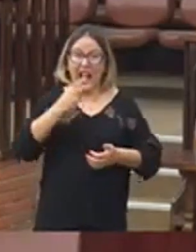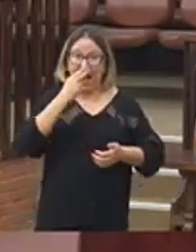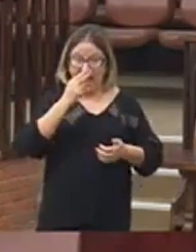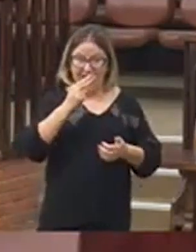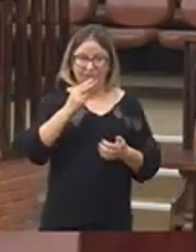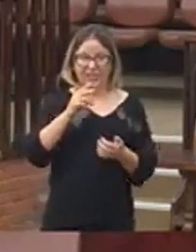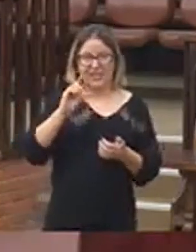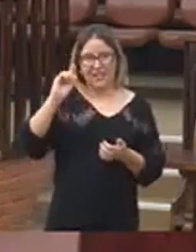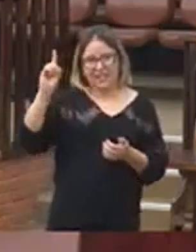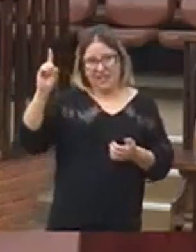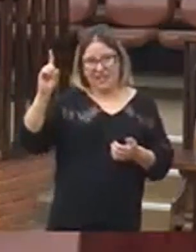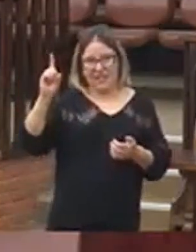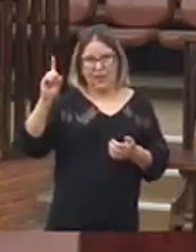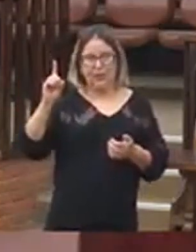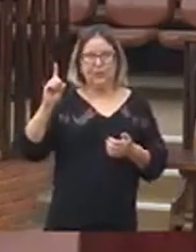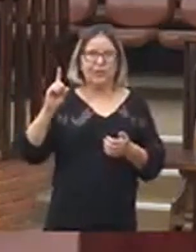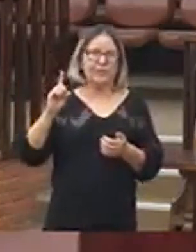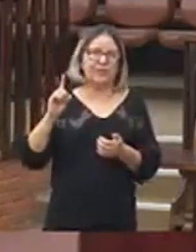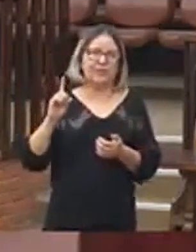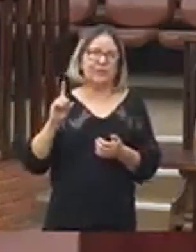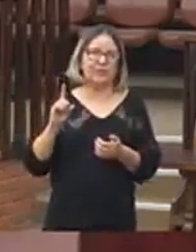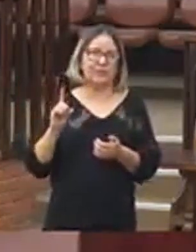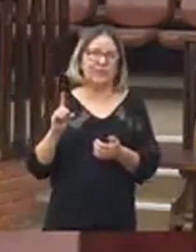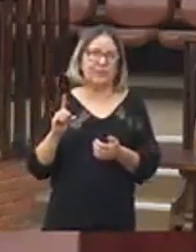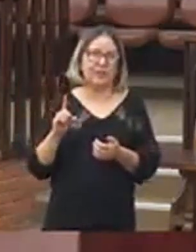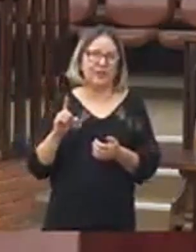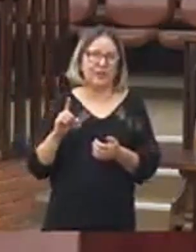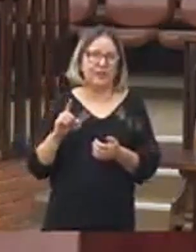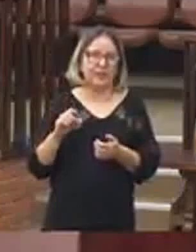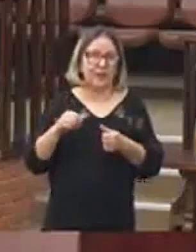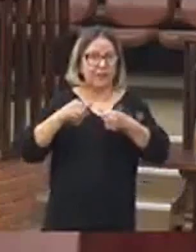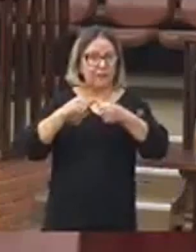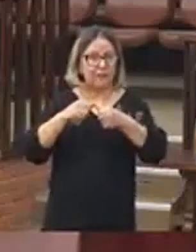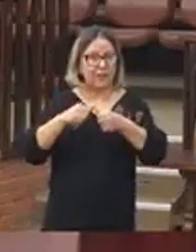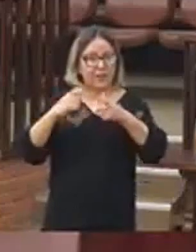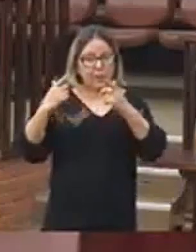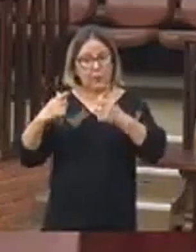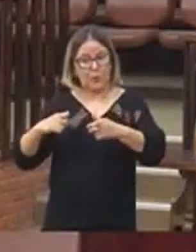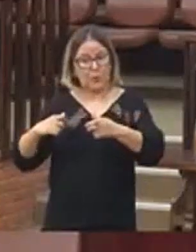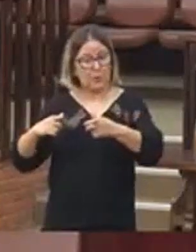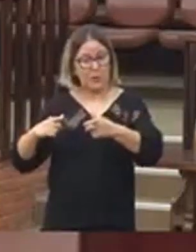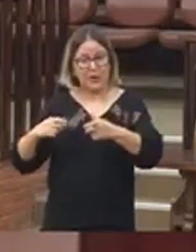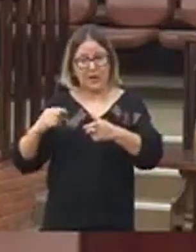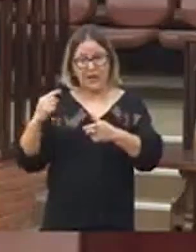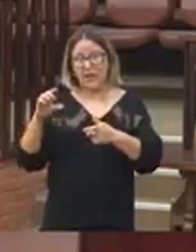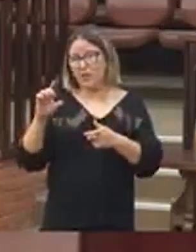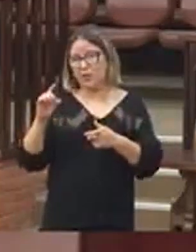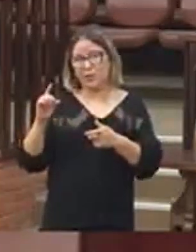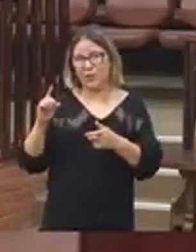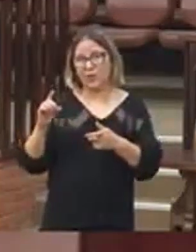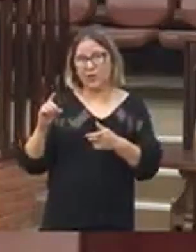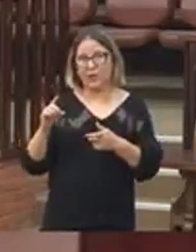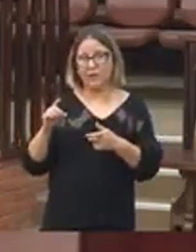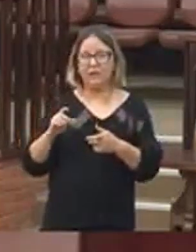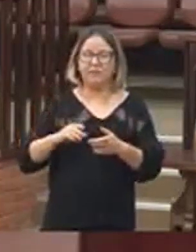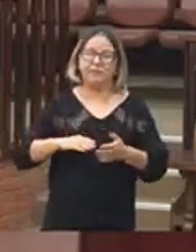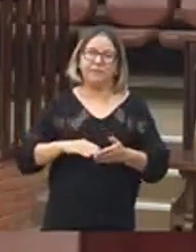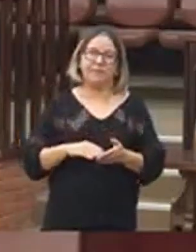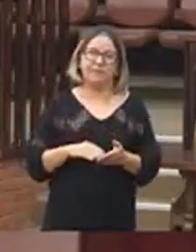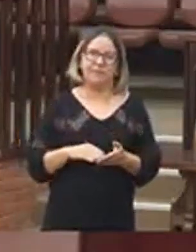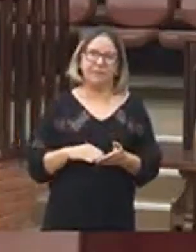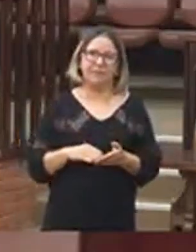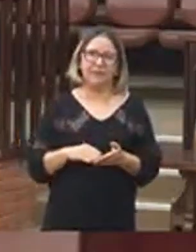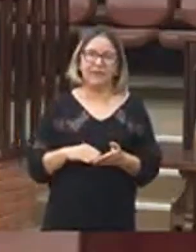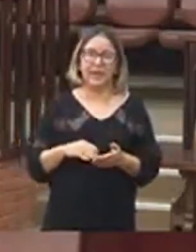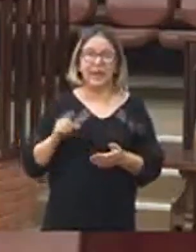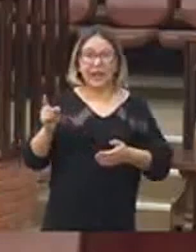acontecer agora, a gente não tem ninguém, quase ninguém aqui na nossa sala de reuniões, e